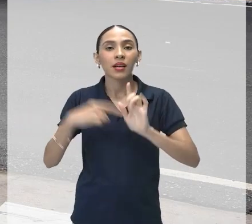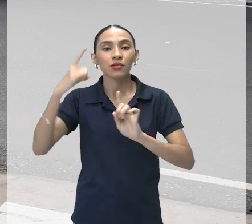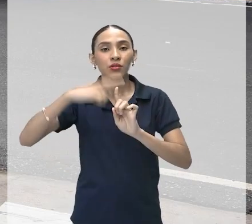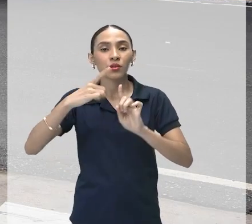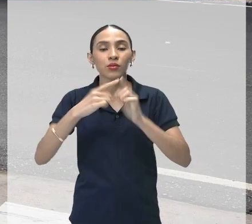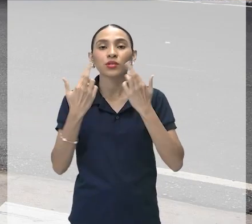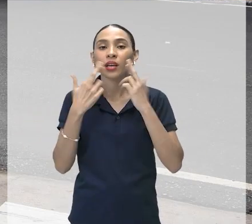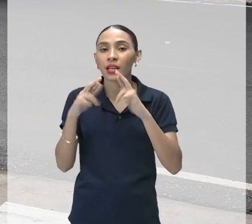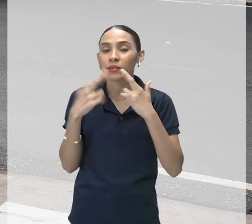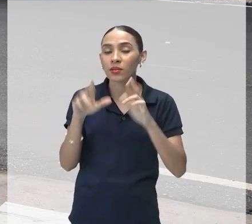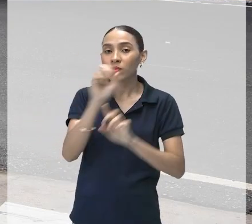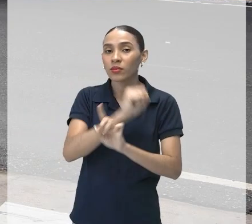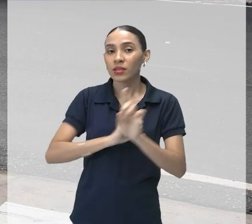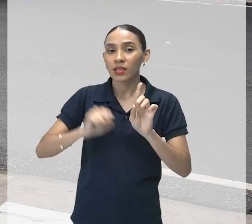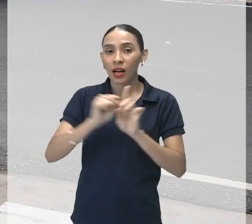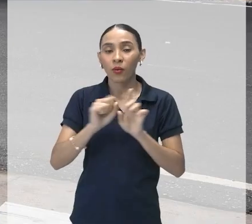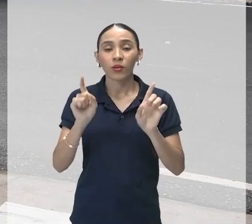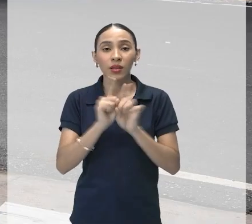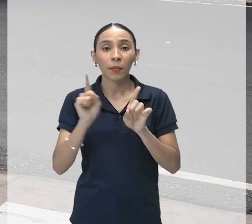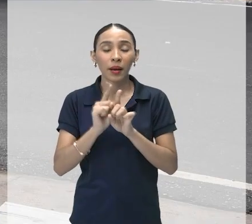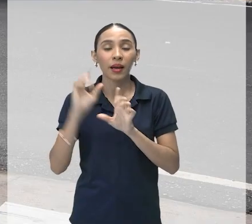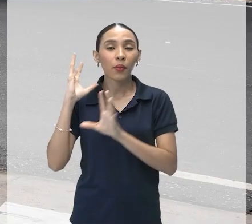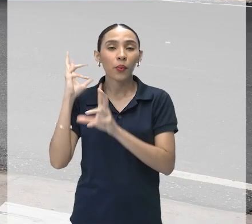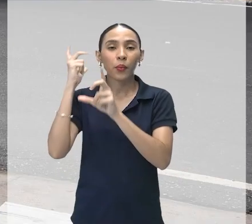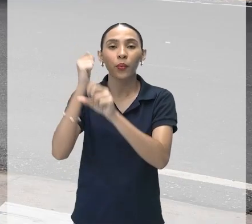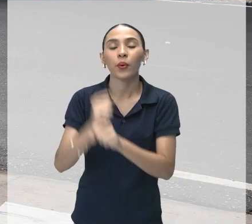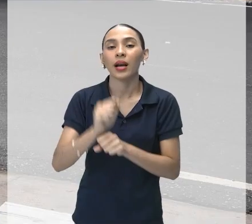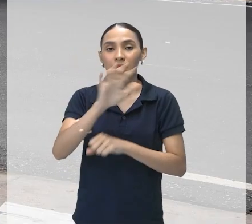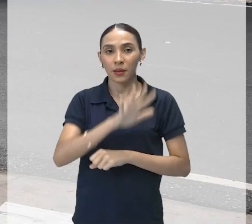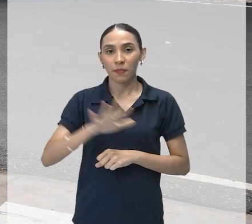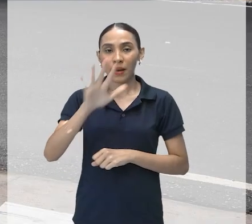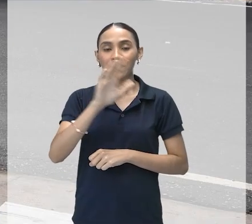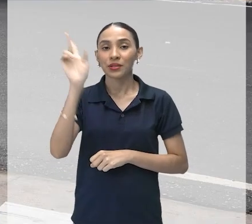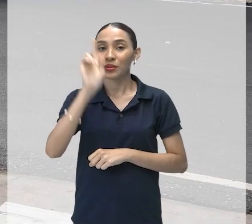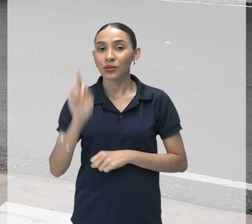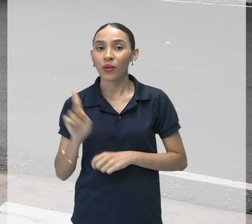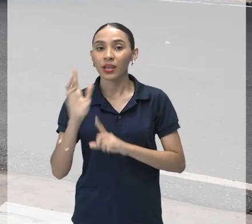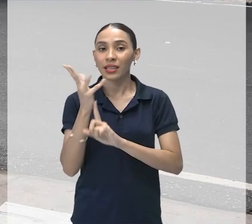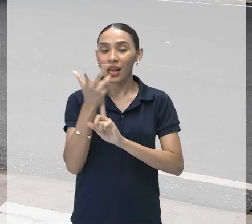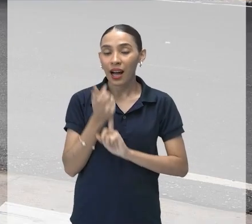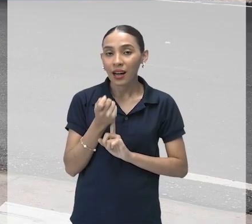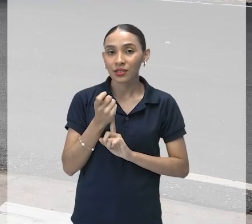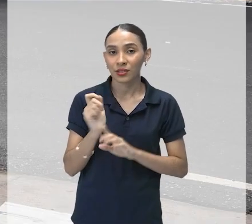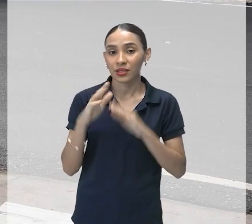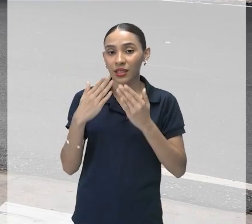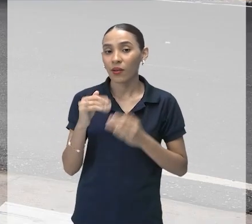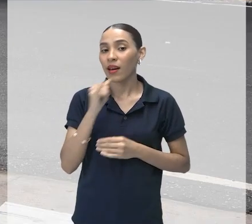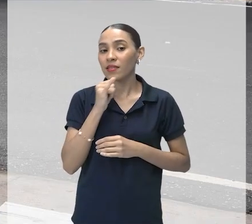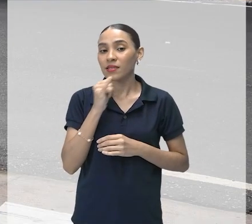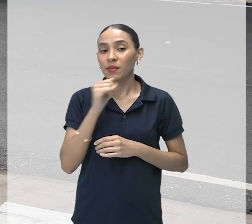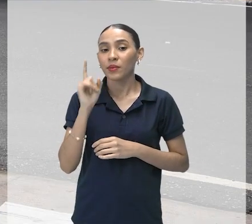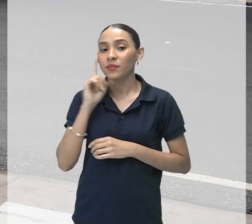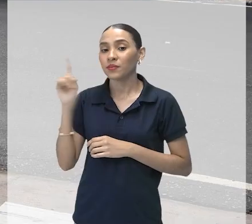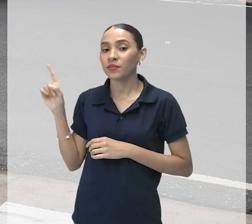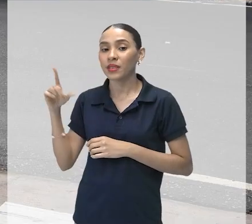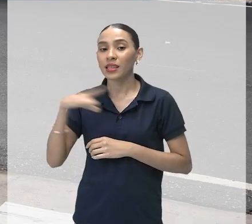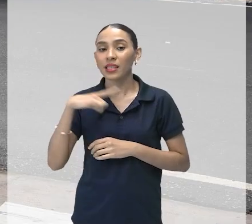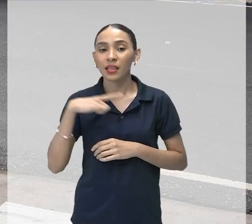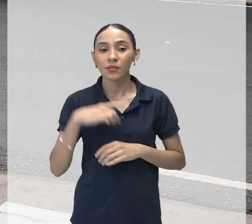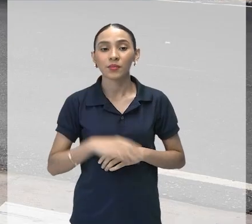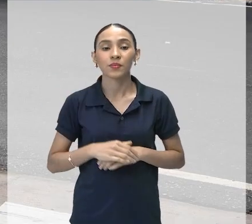de protesto social e o resgate de imagens históricas da arte. Então, aqui nós temos